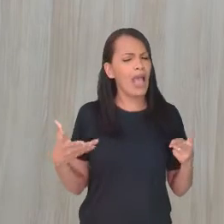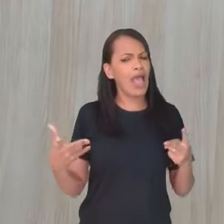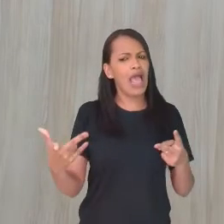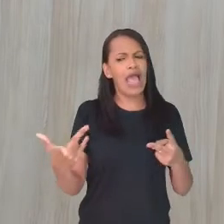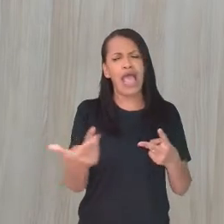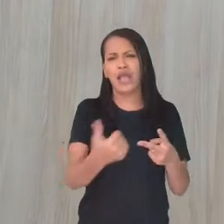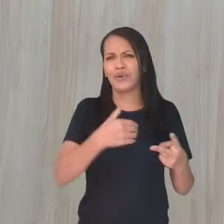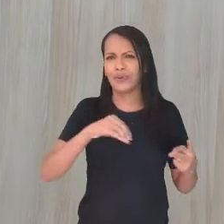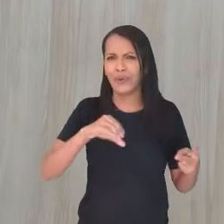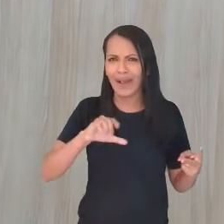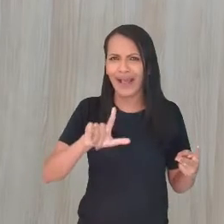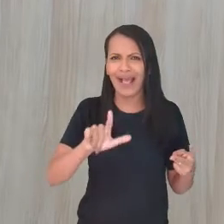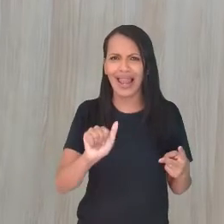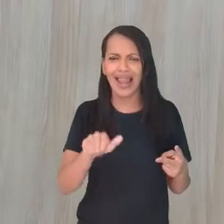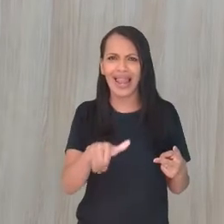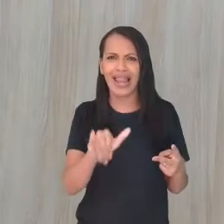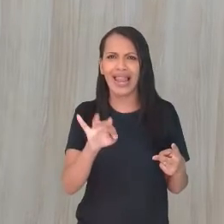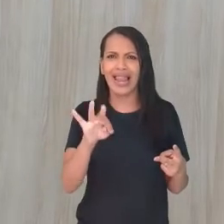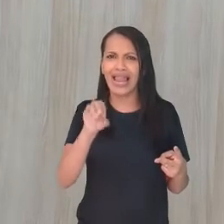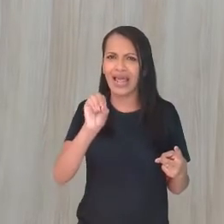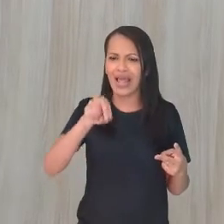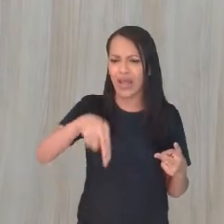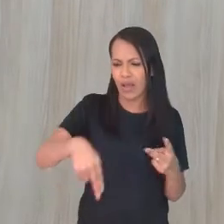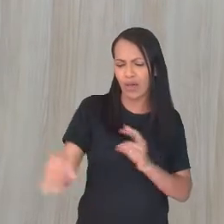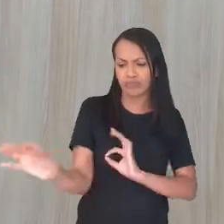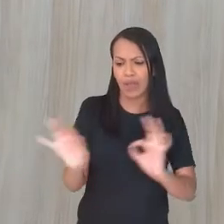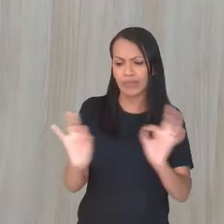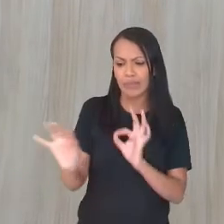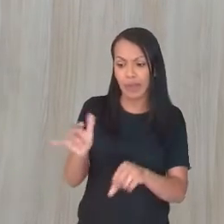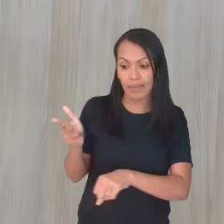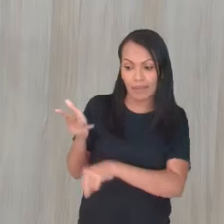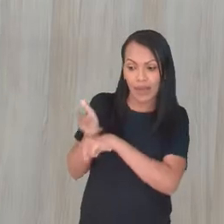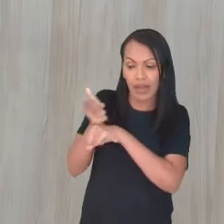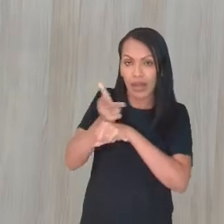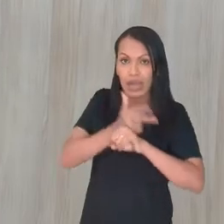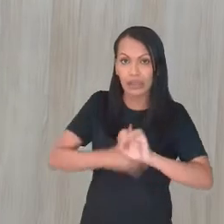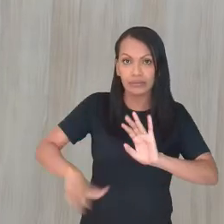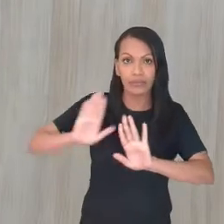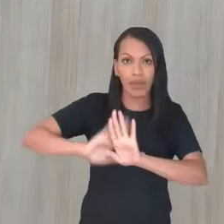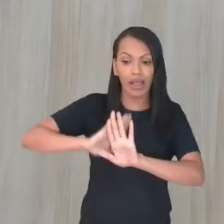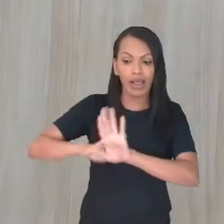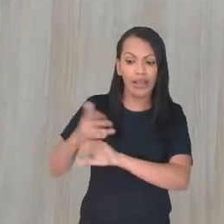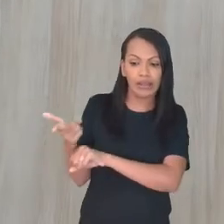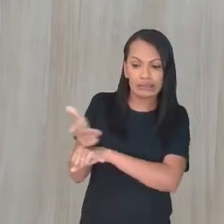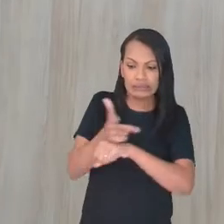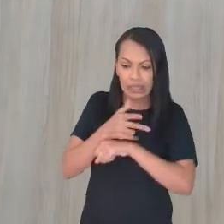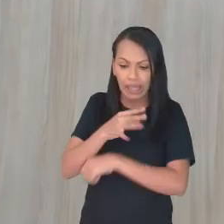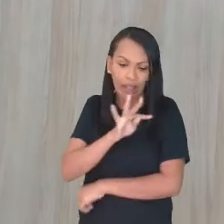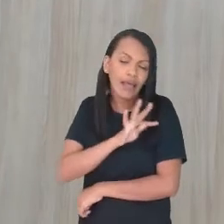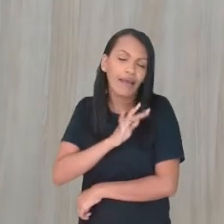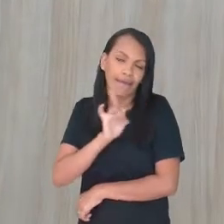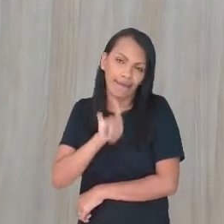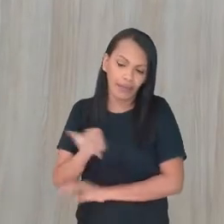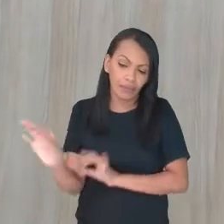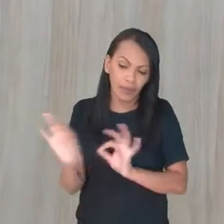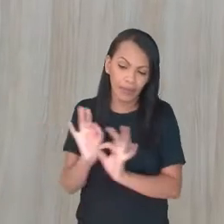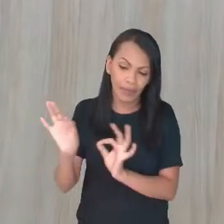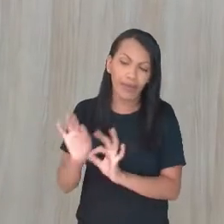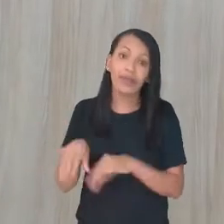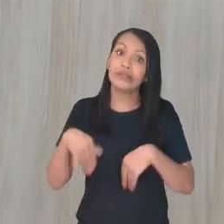maravilhoso, Cleiton. Toda a parte técnica, não é verdade? É com ele.